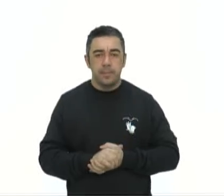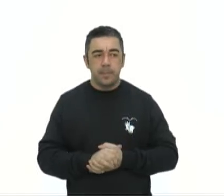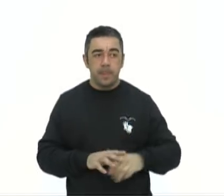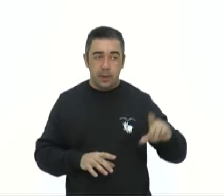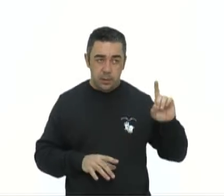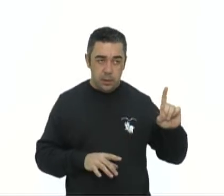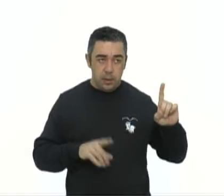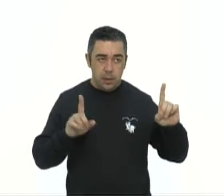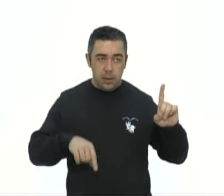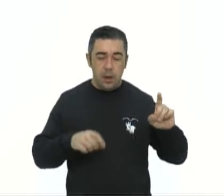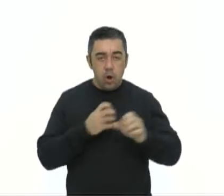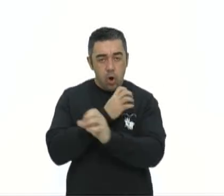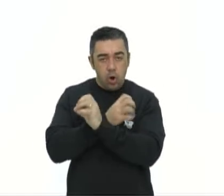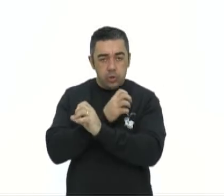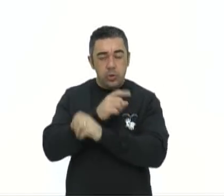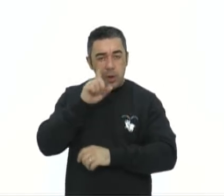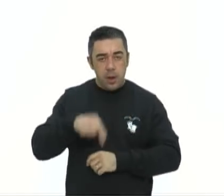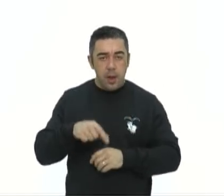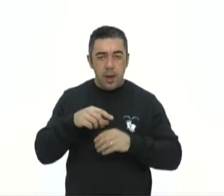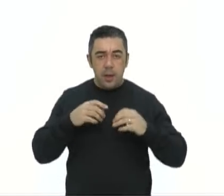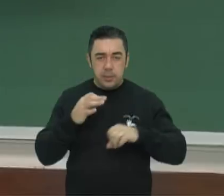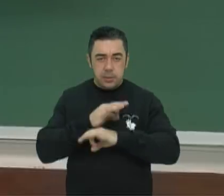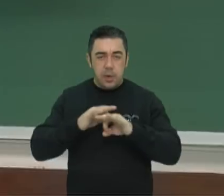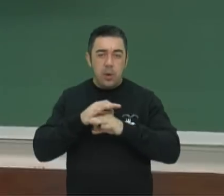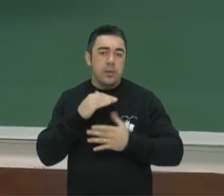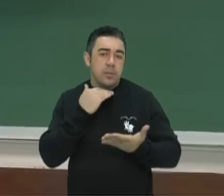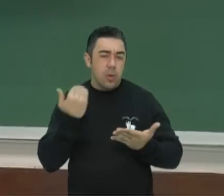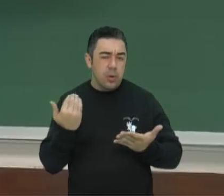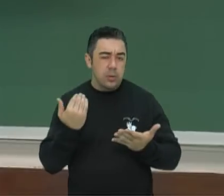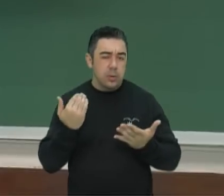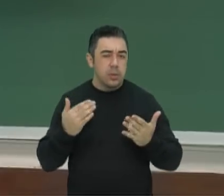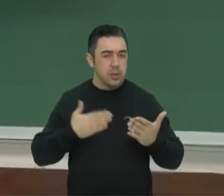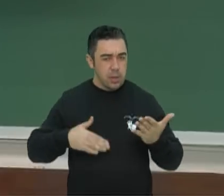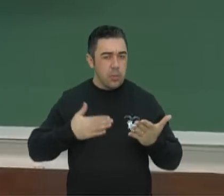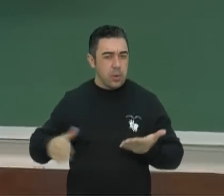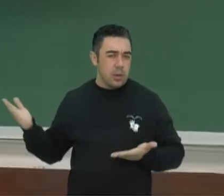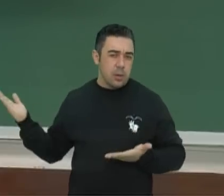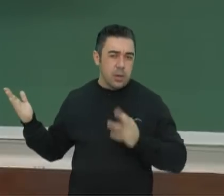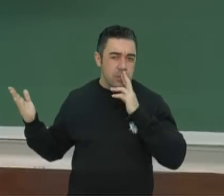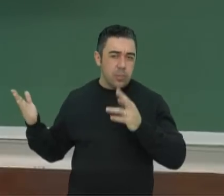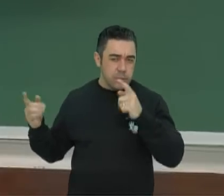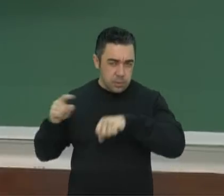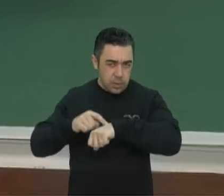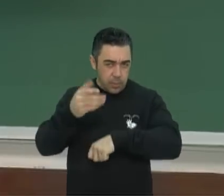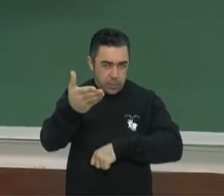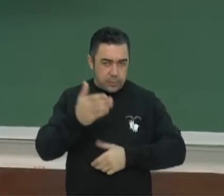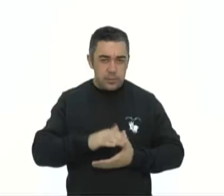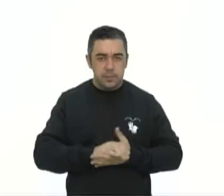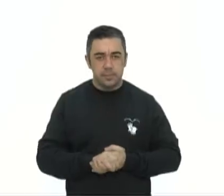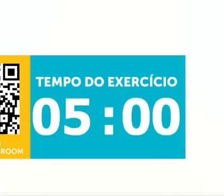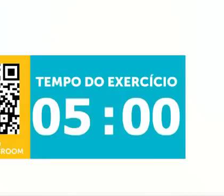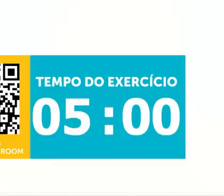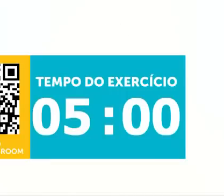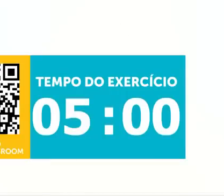letra D, o tecido ósseo é formado por células mortas. Isso é bem tranquilinho, dou um tempo para vocês resolverem essa.